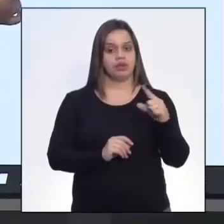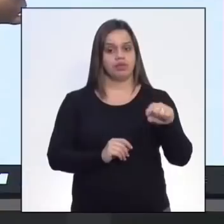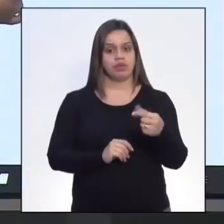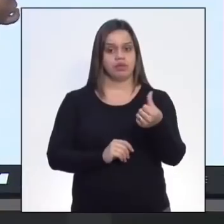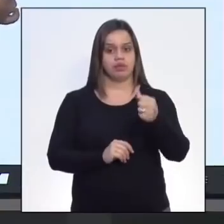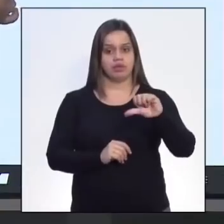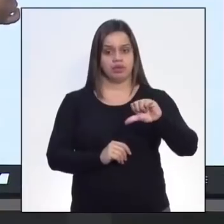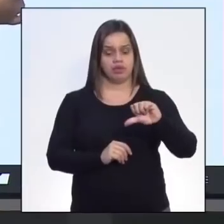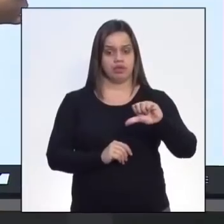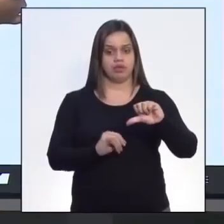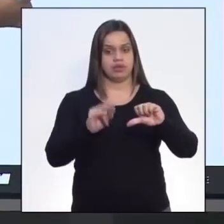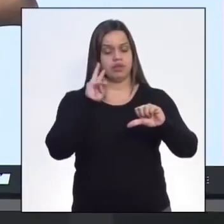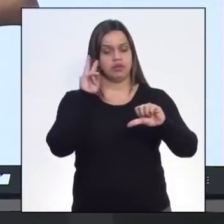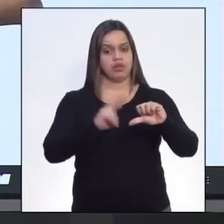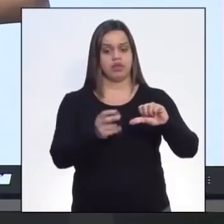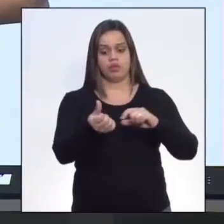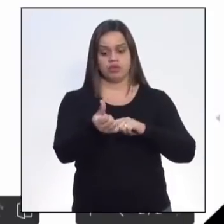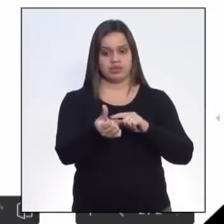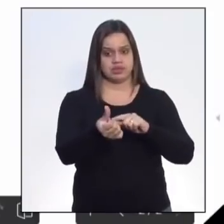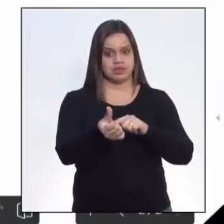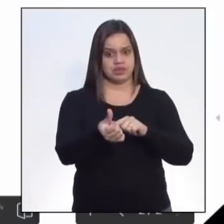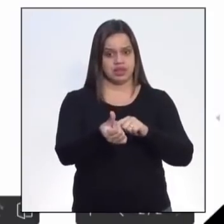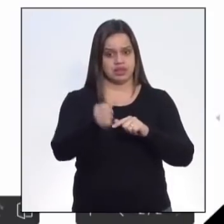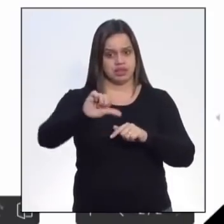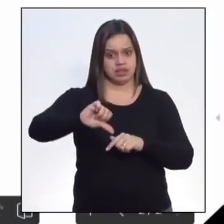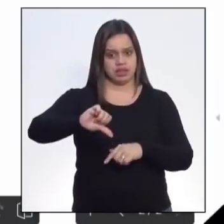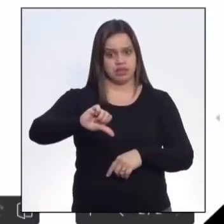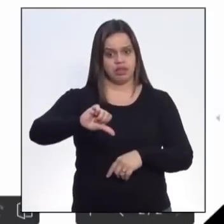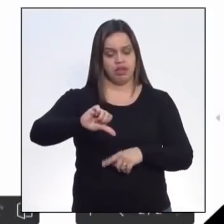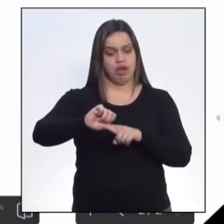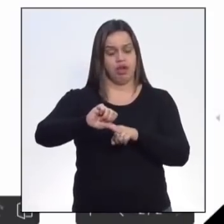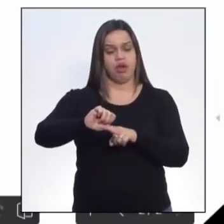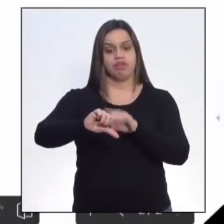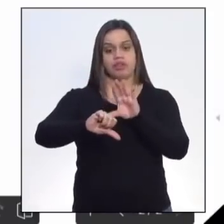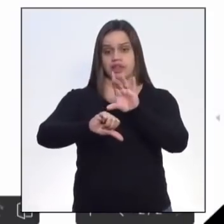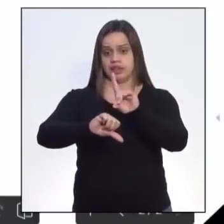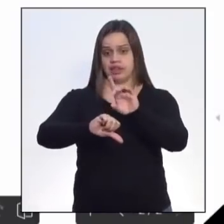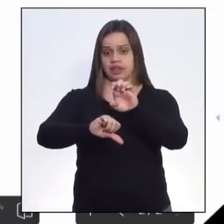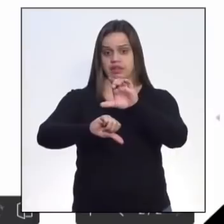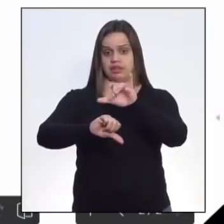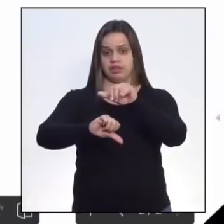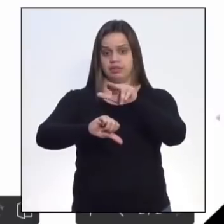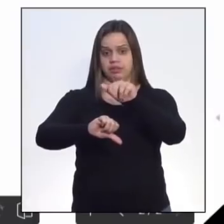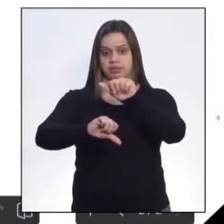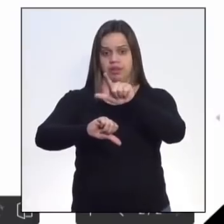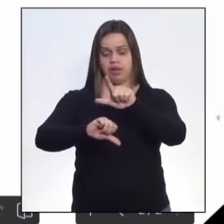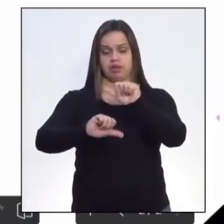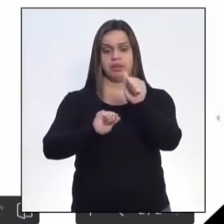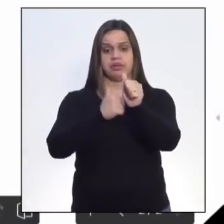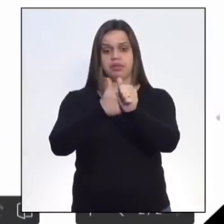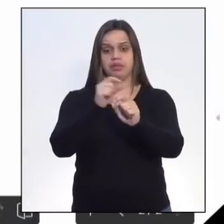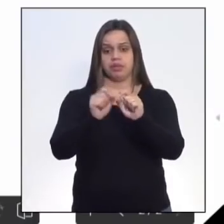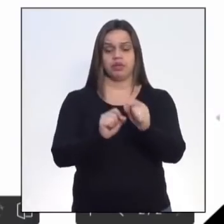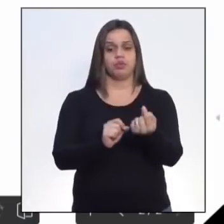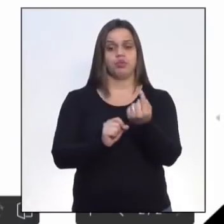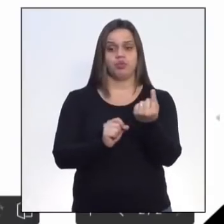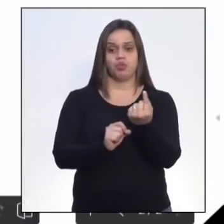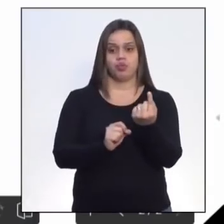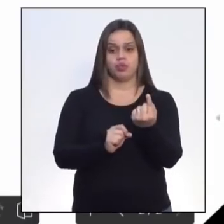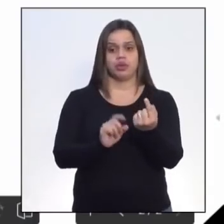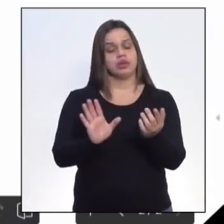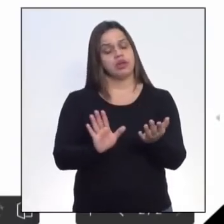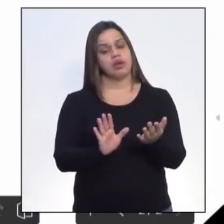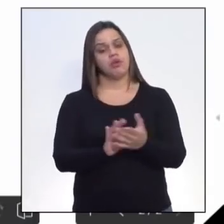41,69, se eu pegar a parte decimal, que é 69, ele estará mais próximo do 1. Então, ao